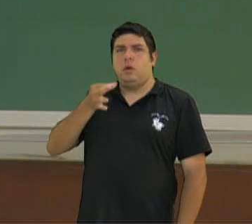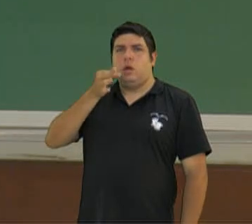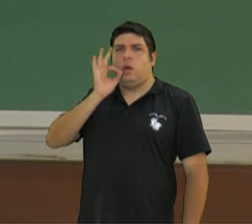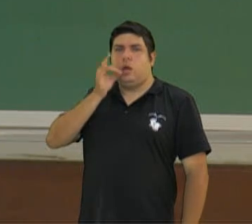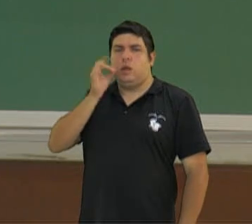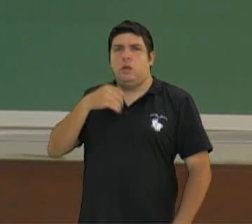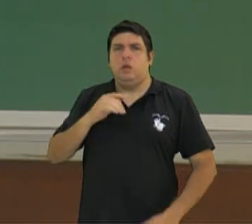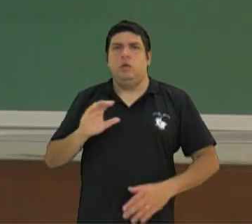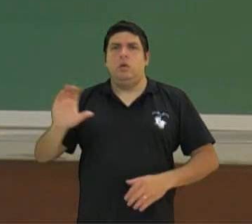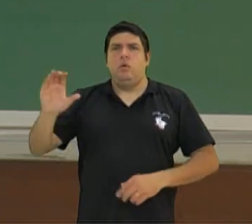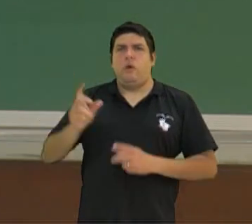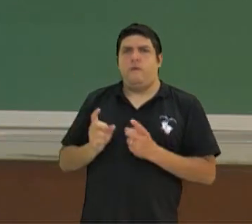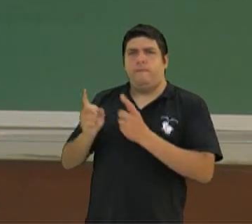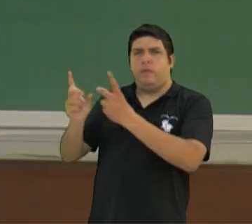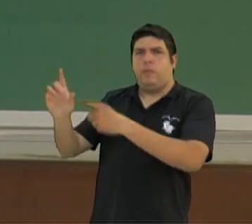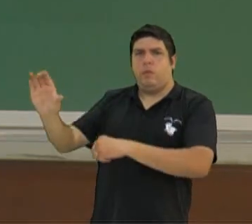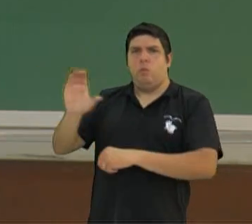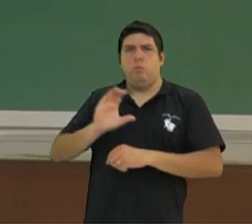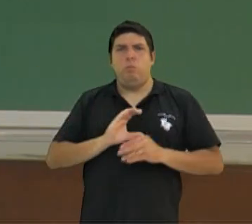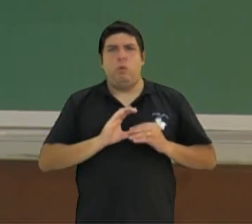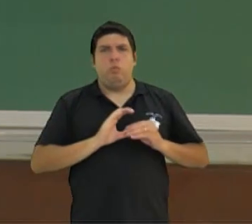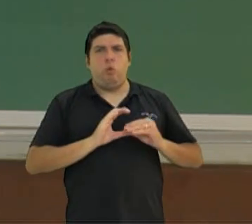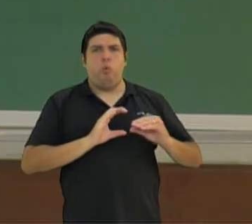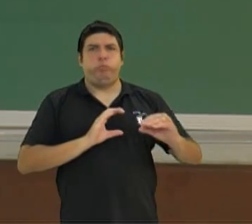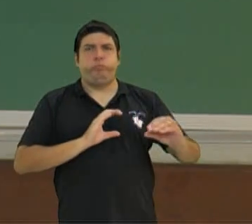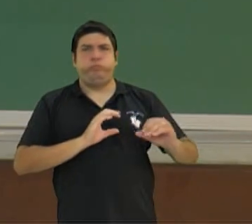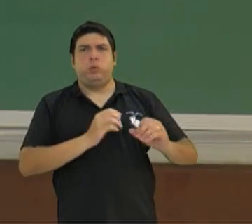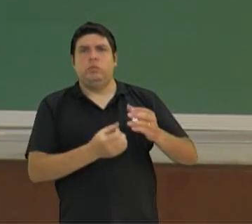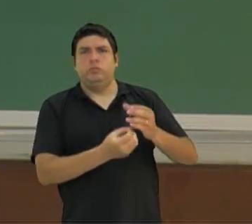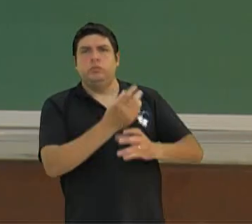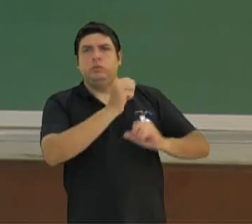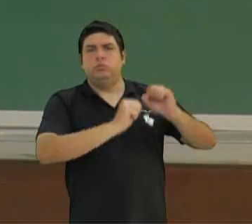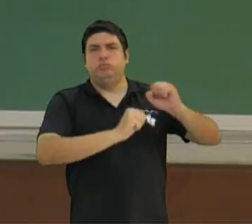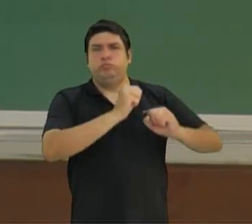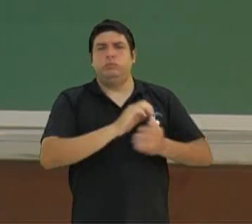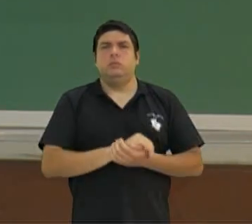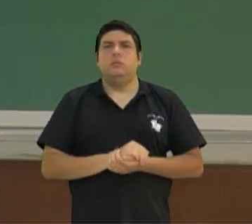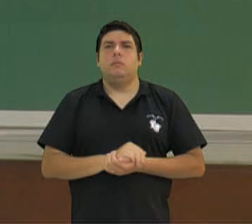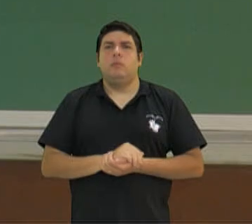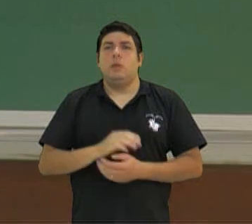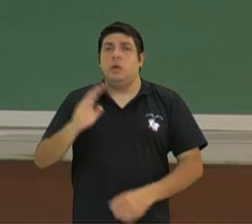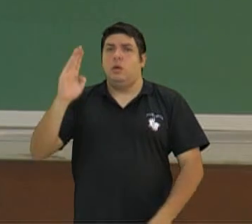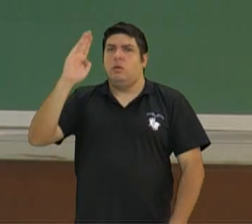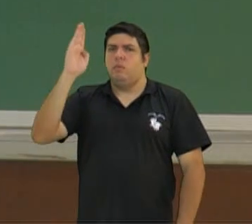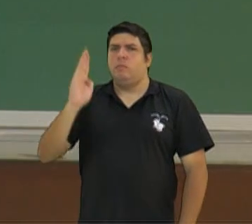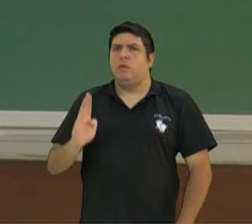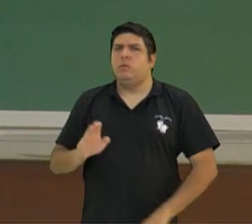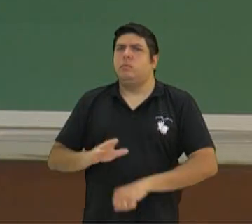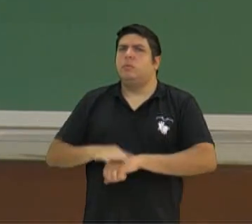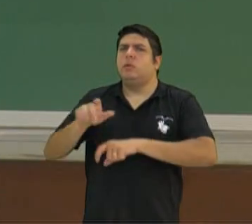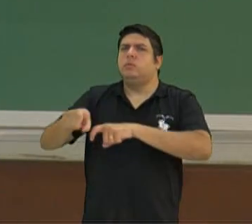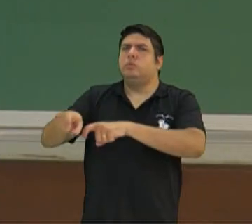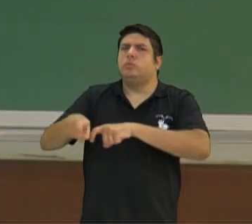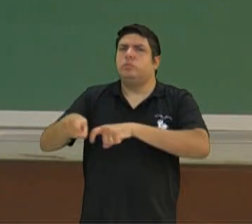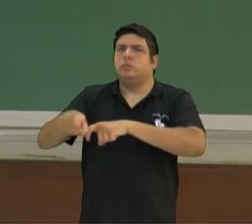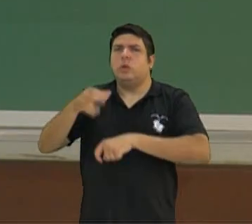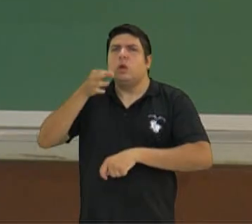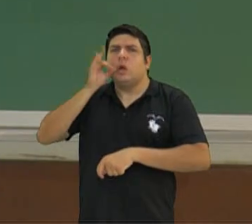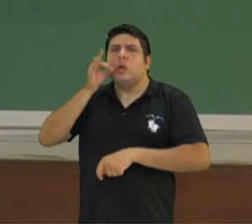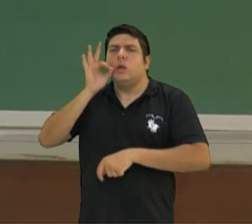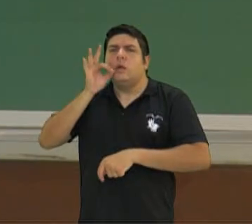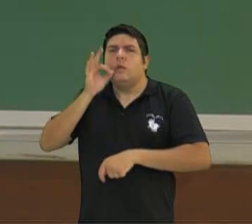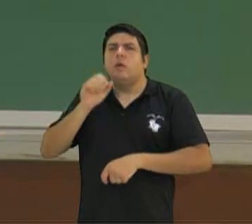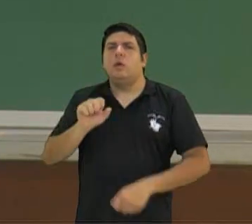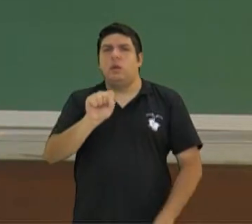do Brasil a gente teve o cultivo do café, a atividade cafeeira mais acentuada? Na região sudeste. Então, em